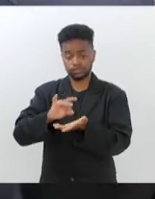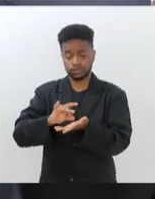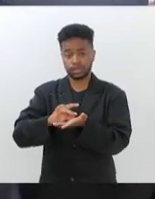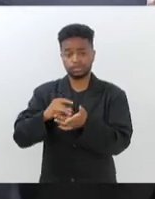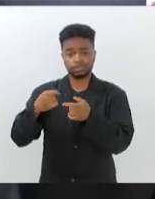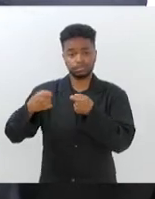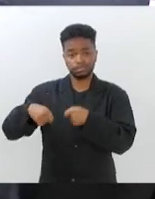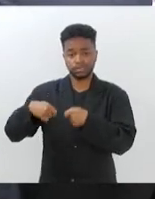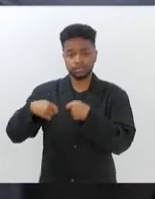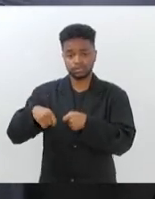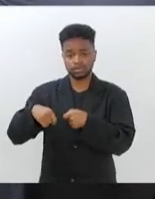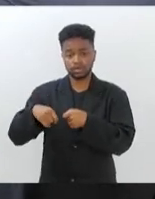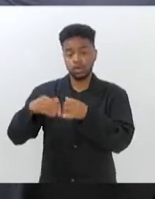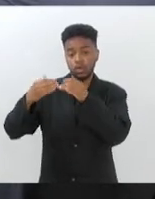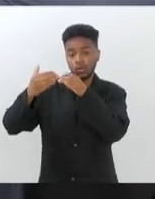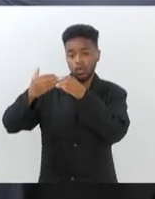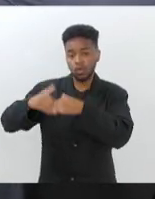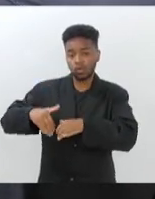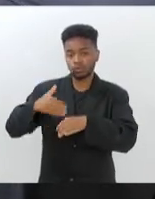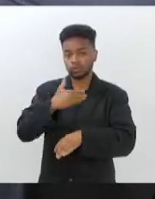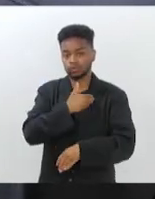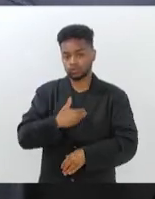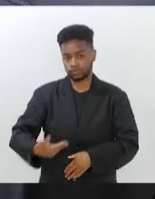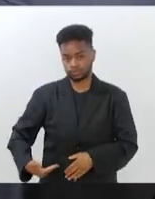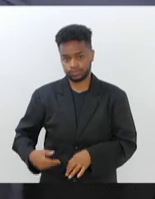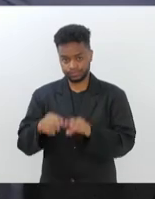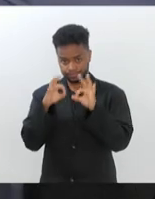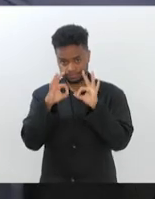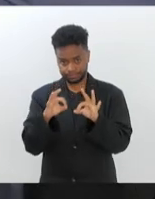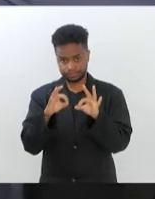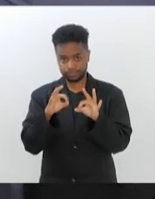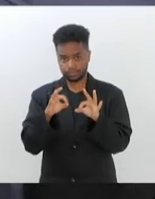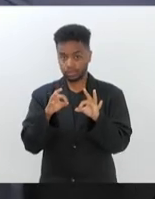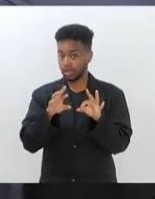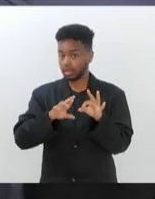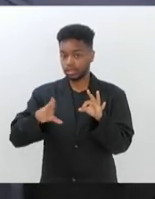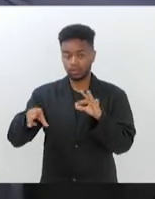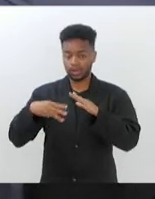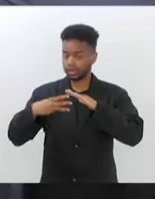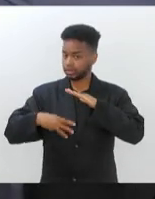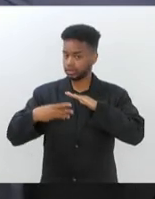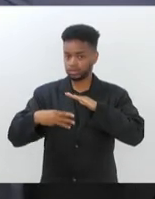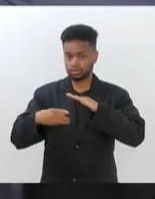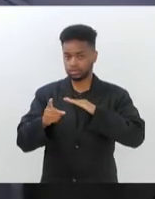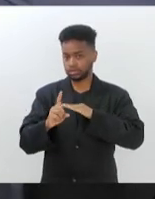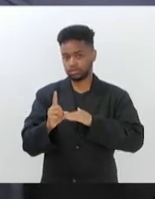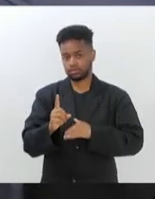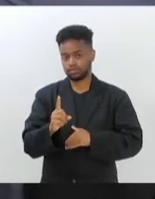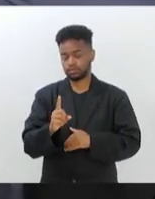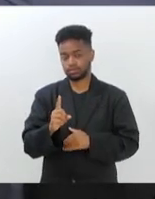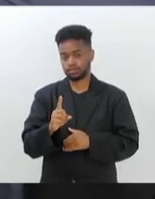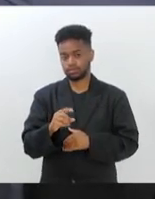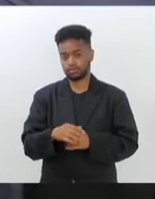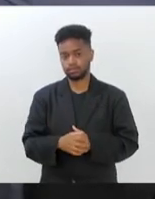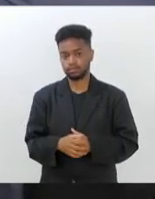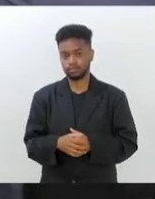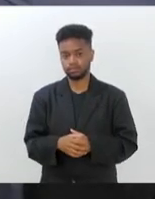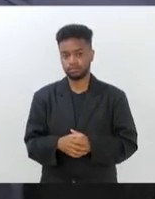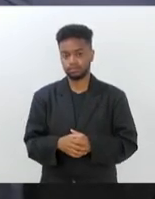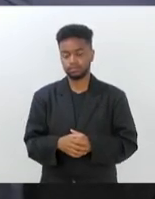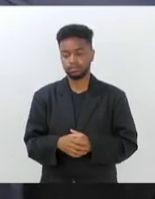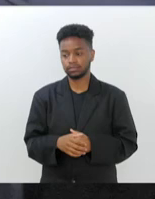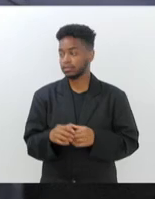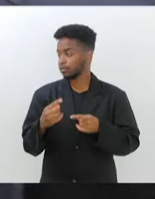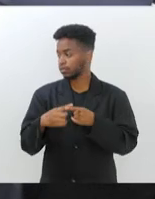precisa de um concurso e não terceirizar os serviços embutido